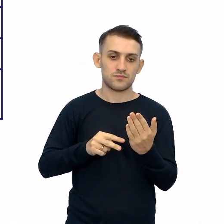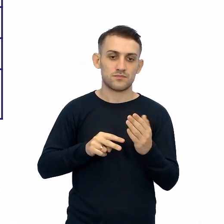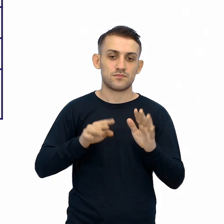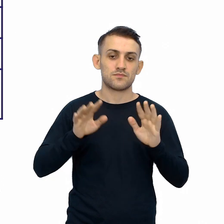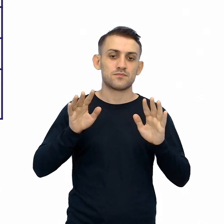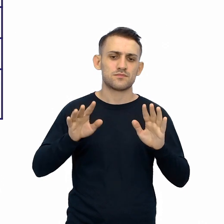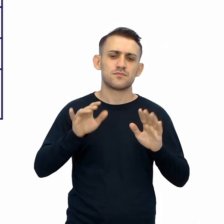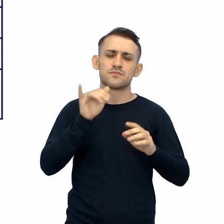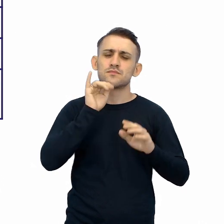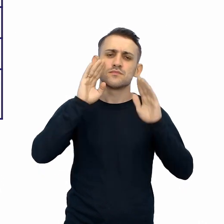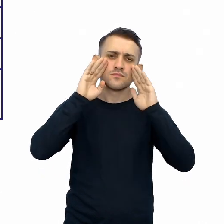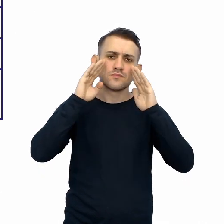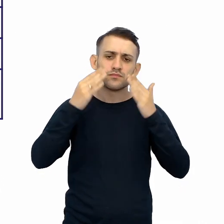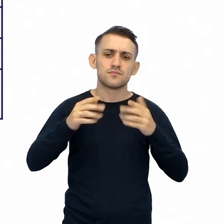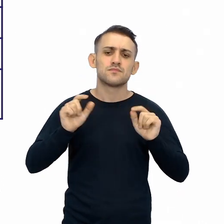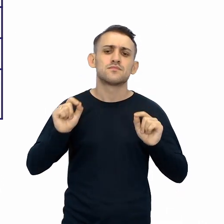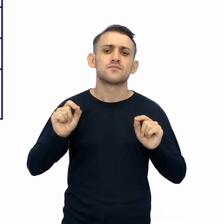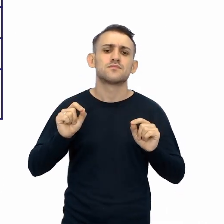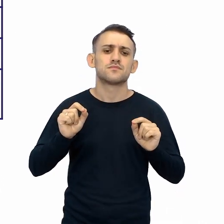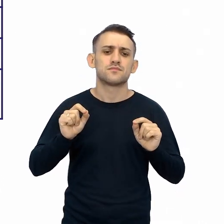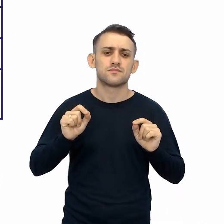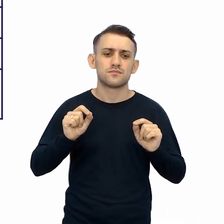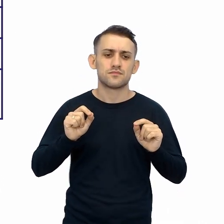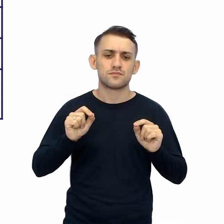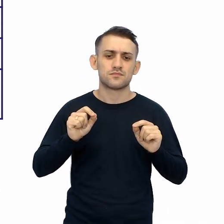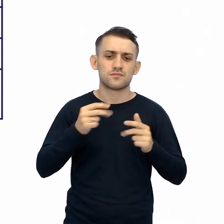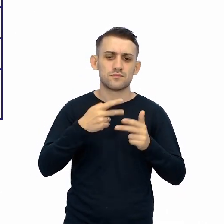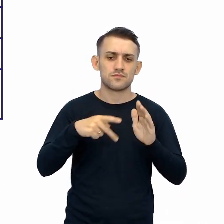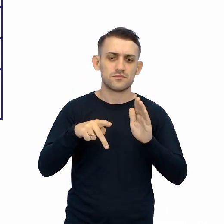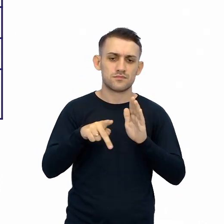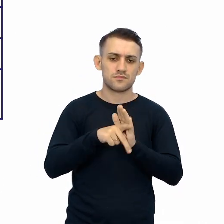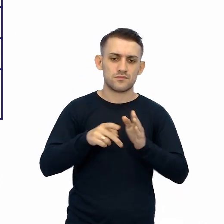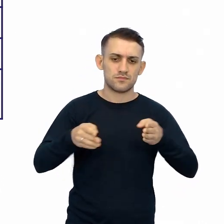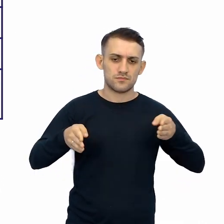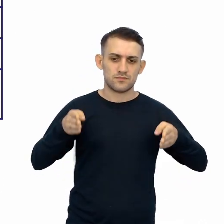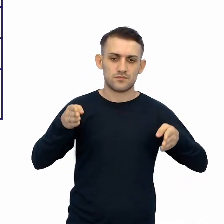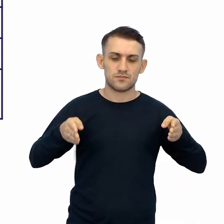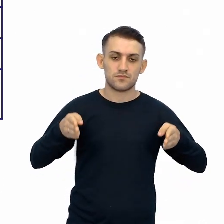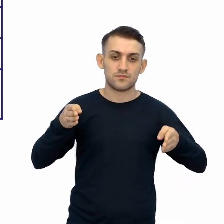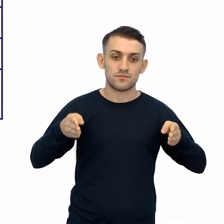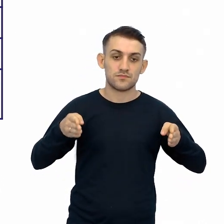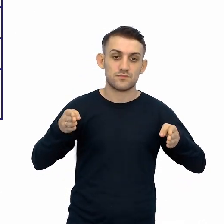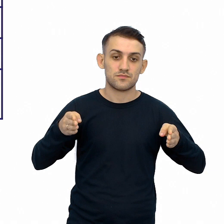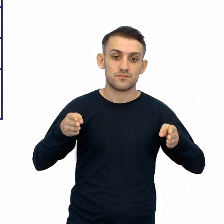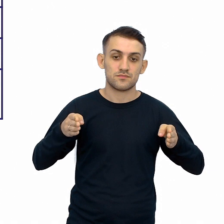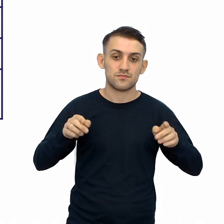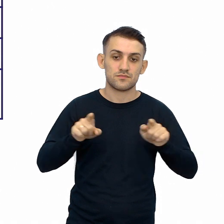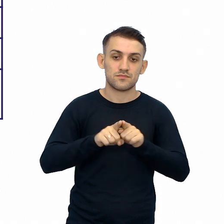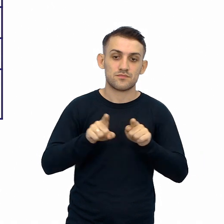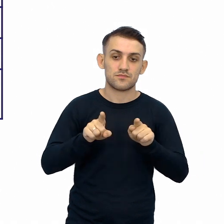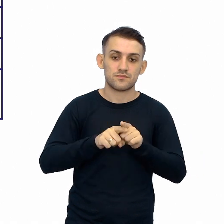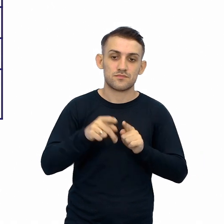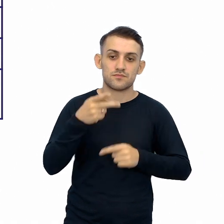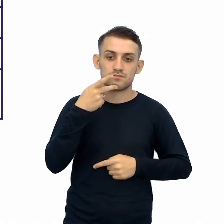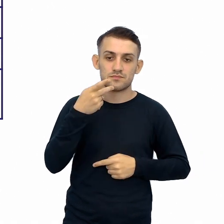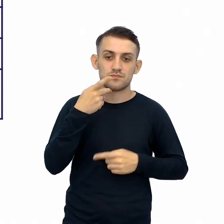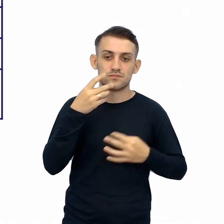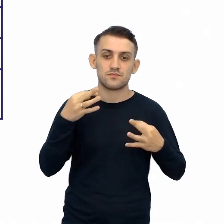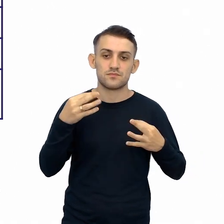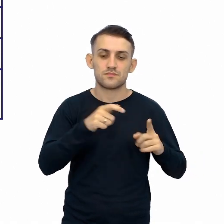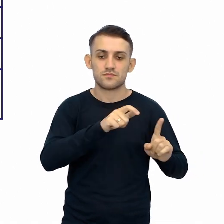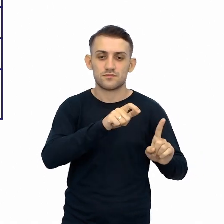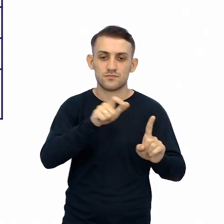só que o foco estará nas marcações temporais, nas falas dos